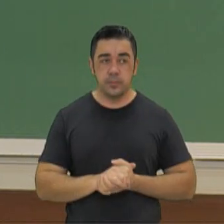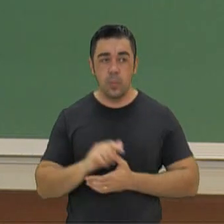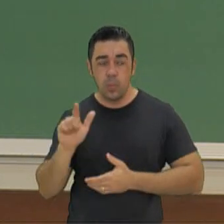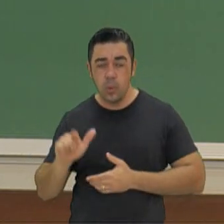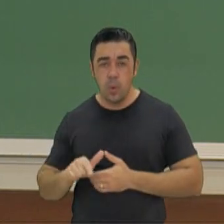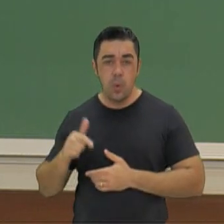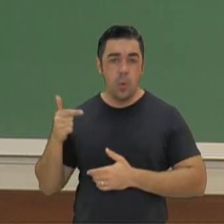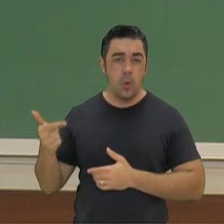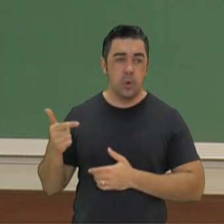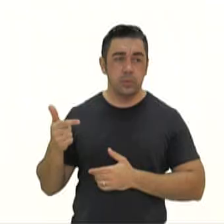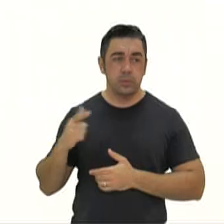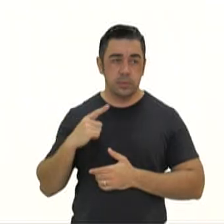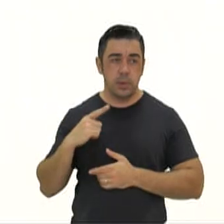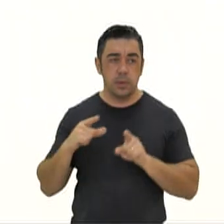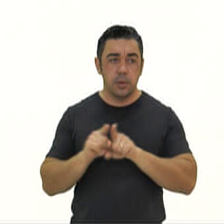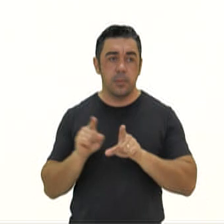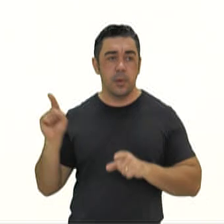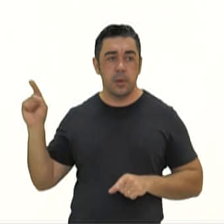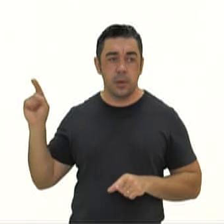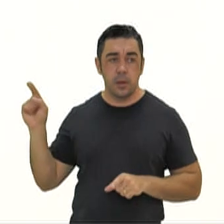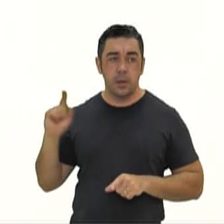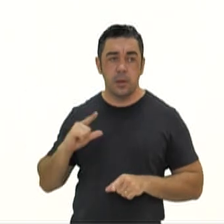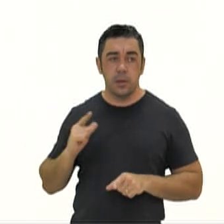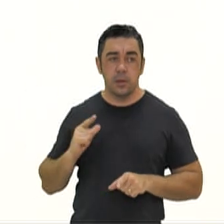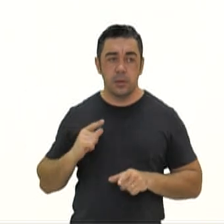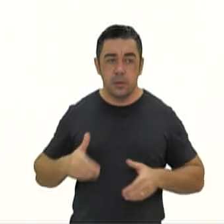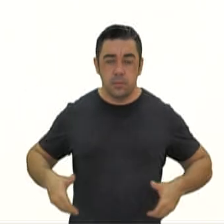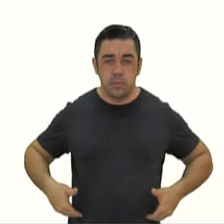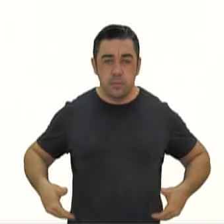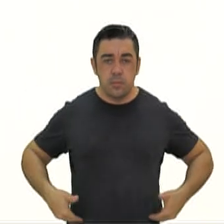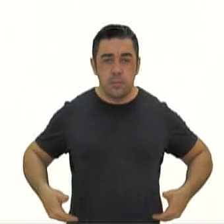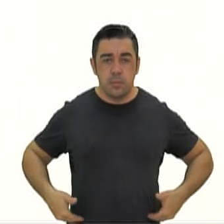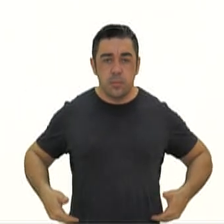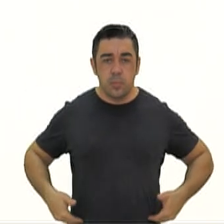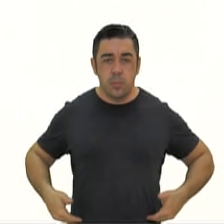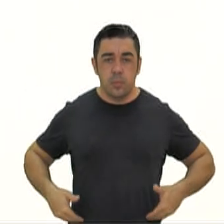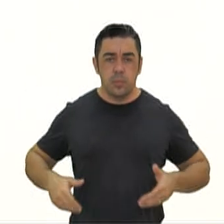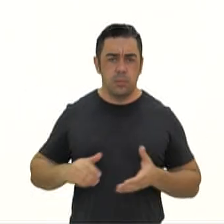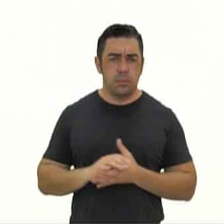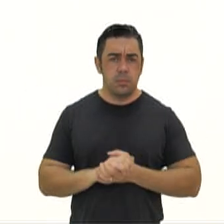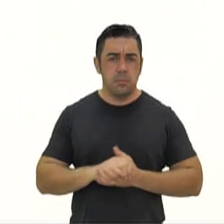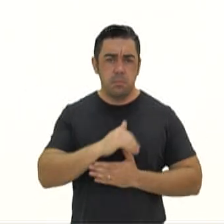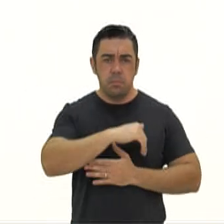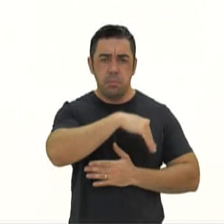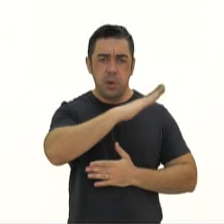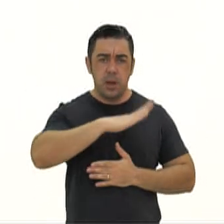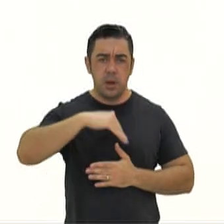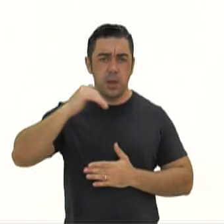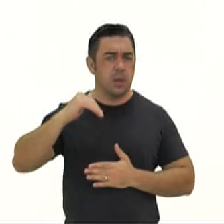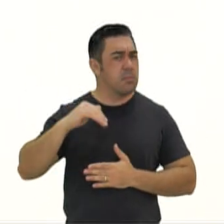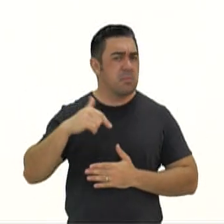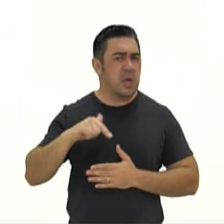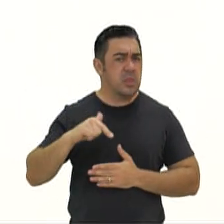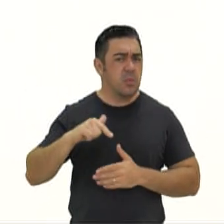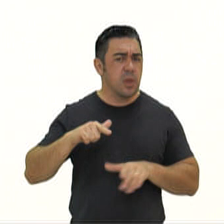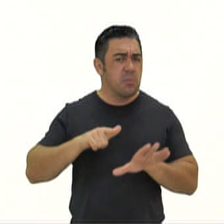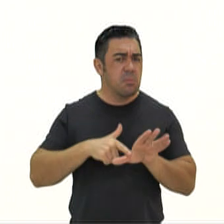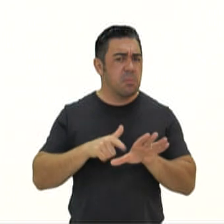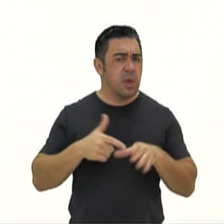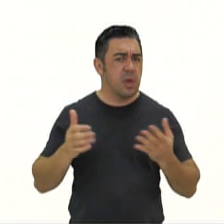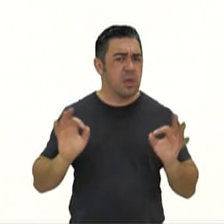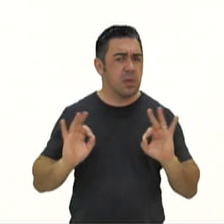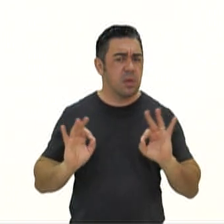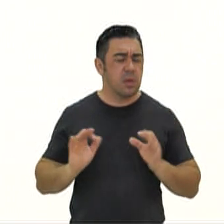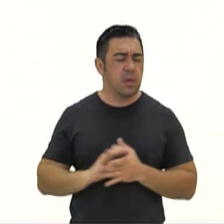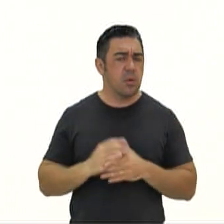Outro órgão vestigial é a presença do osso do quadril nas baleias. Professor, mas a baleia ela não tem as patas traseiras.